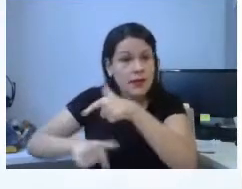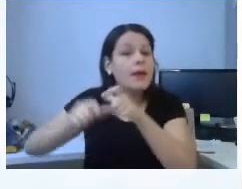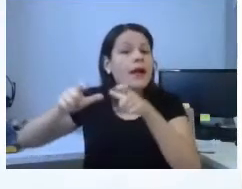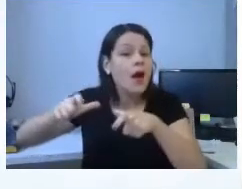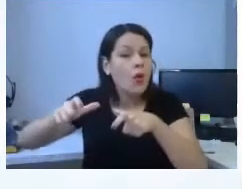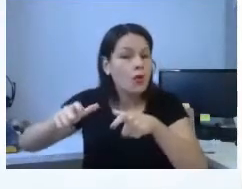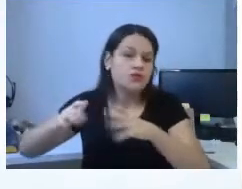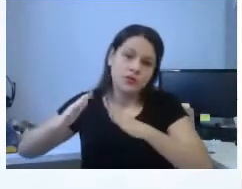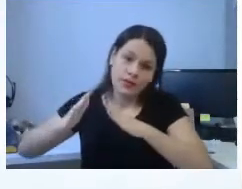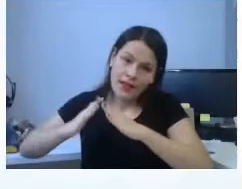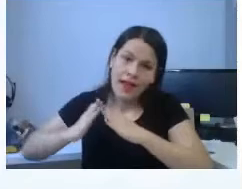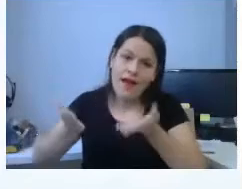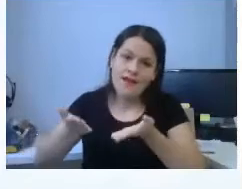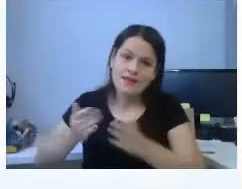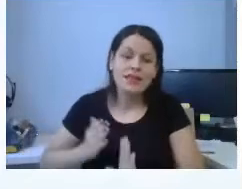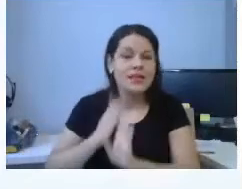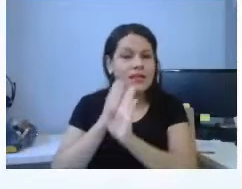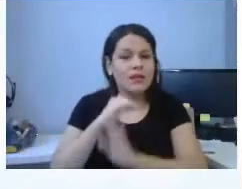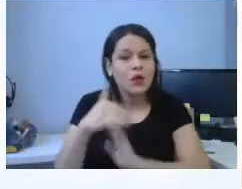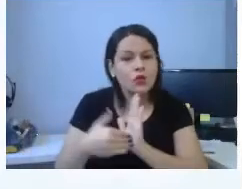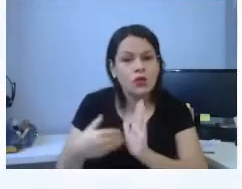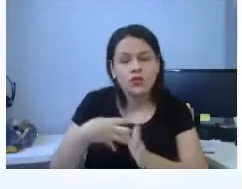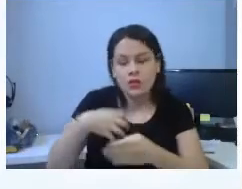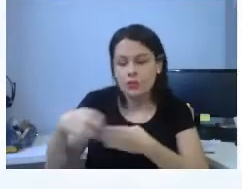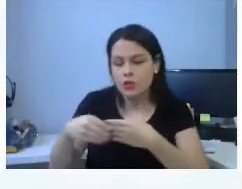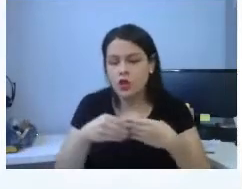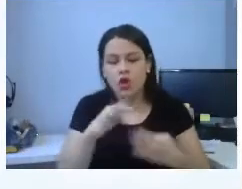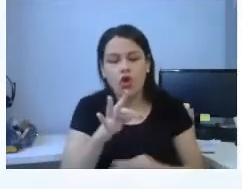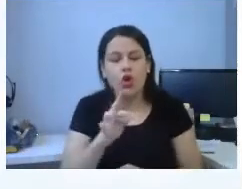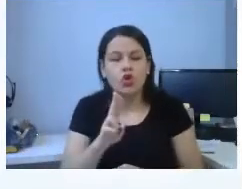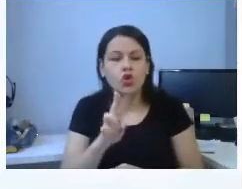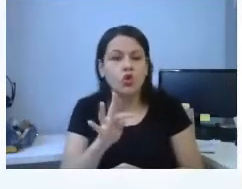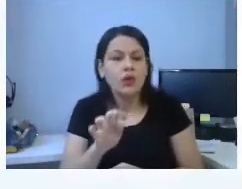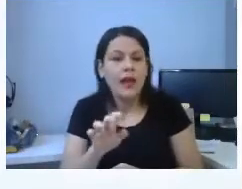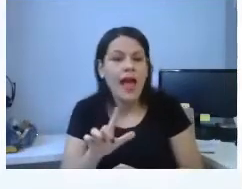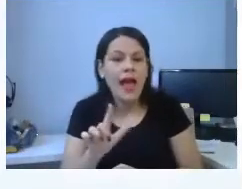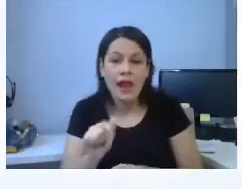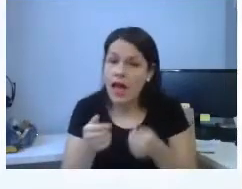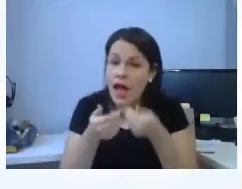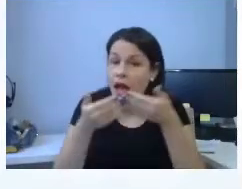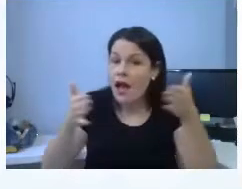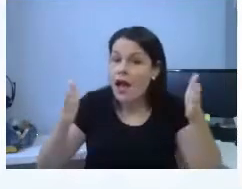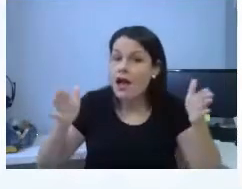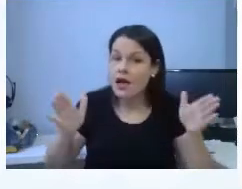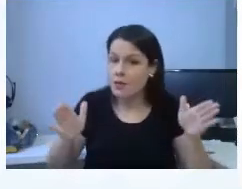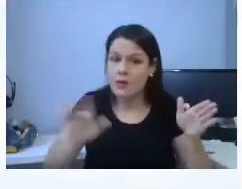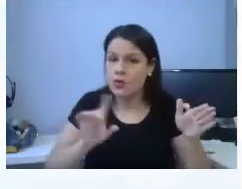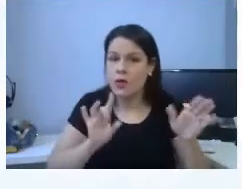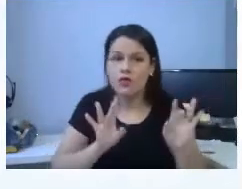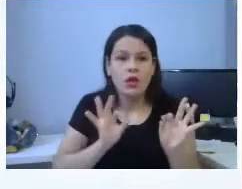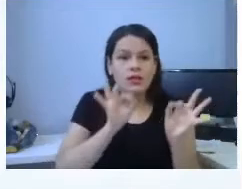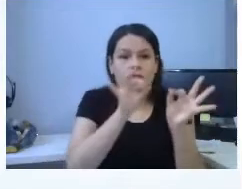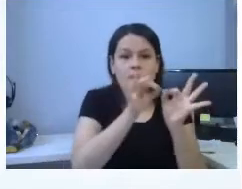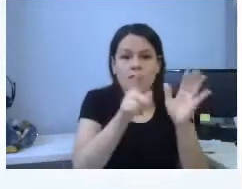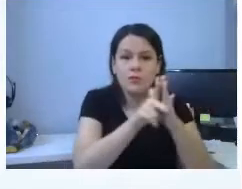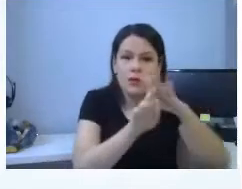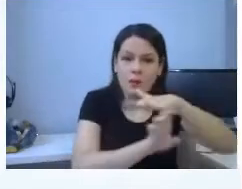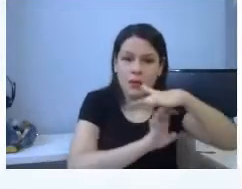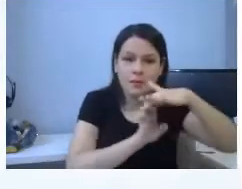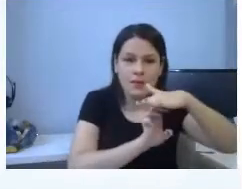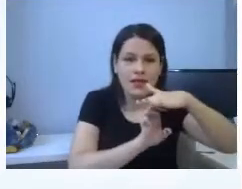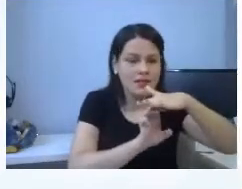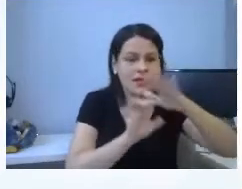que, enfim, essa tutela deve ser ampla e não se limitar ao estabelecimento do